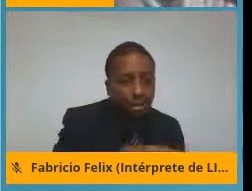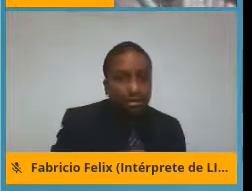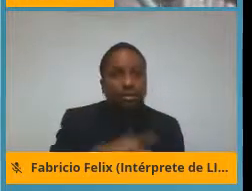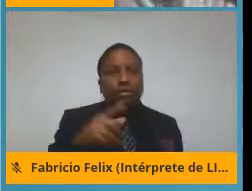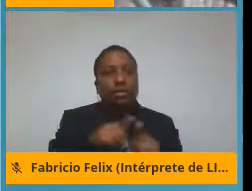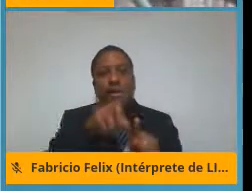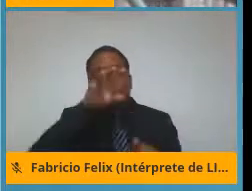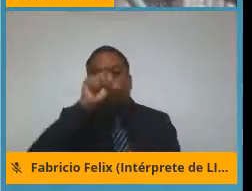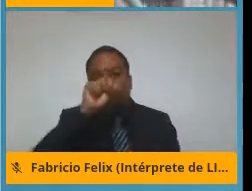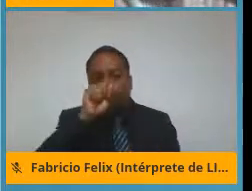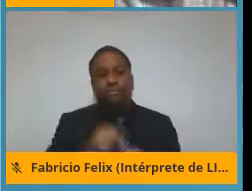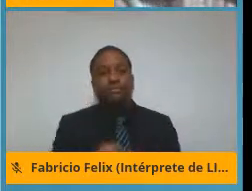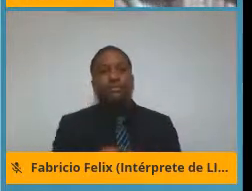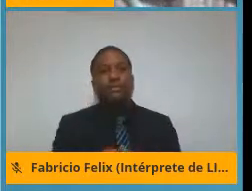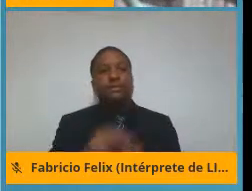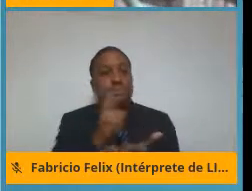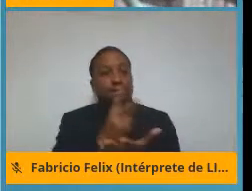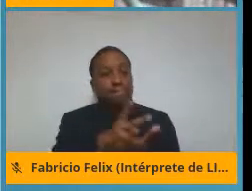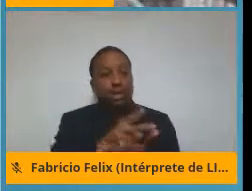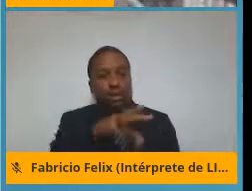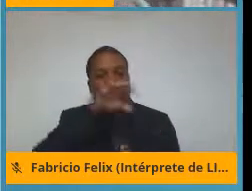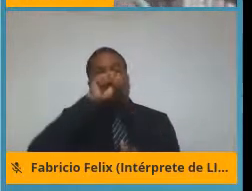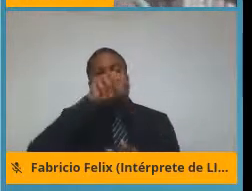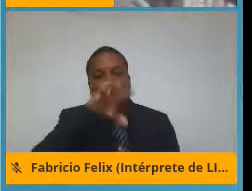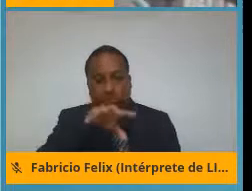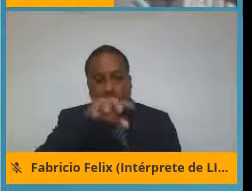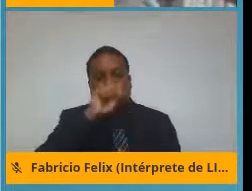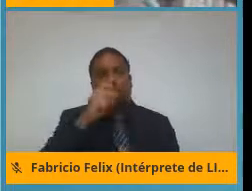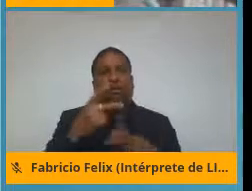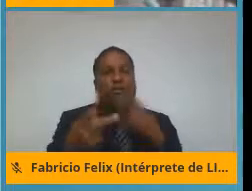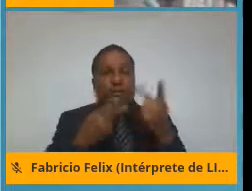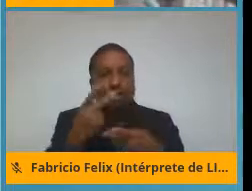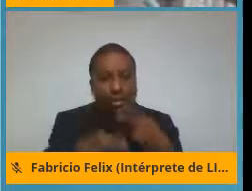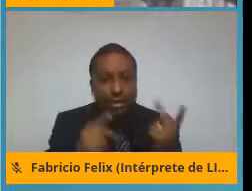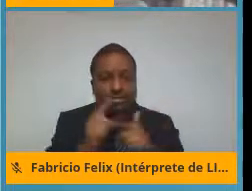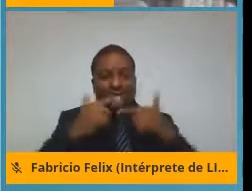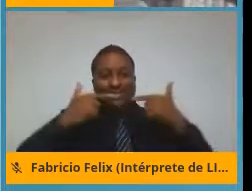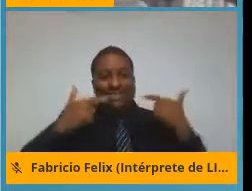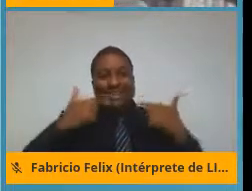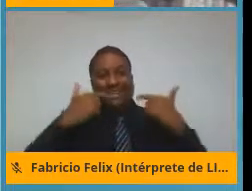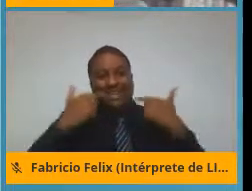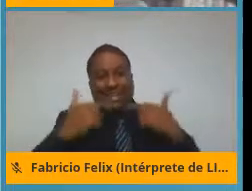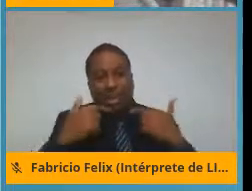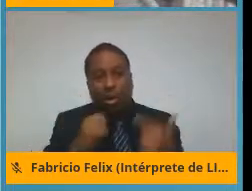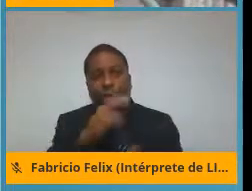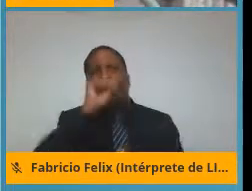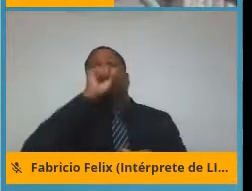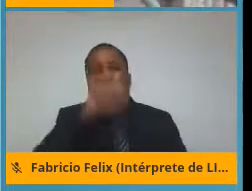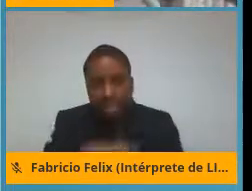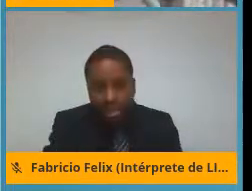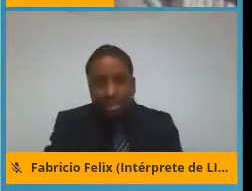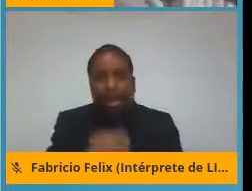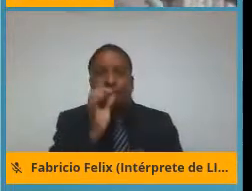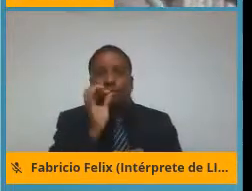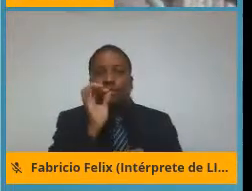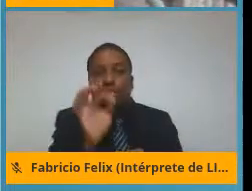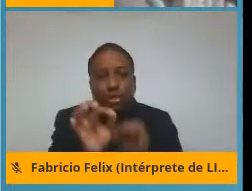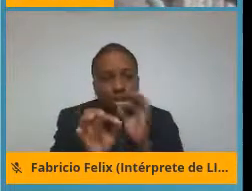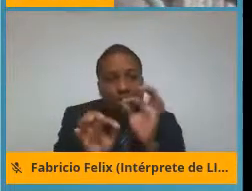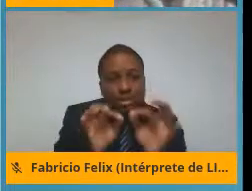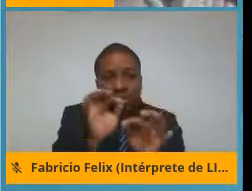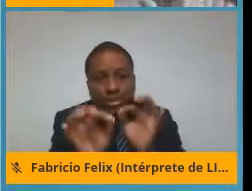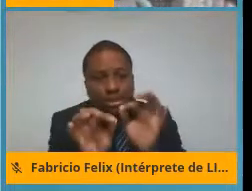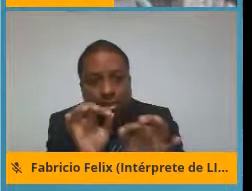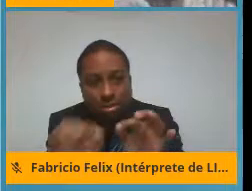está respirando, falando, indo ou espirrando, a gente está eliminando partículas de saliva. E